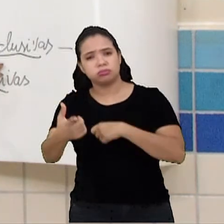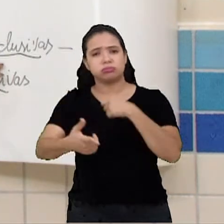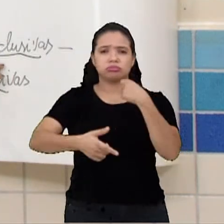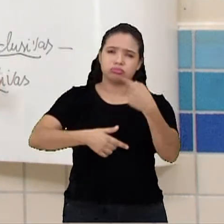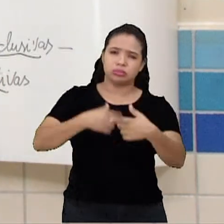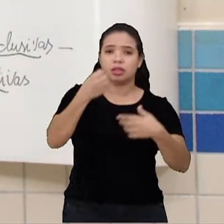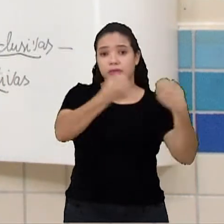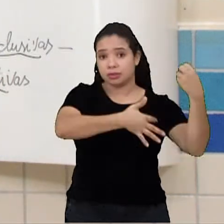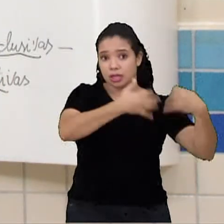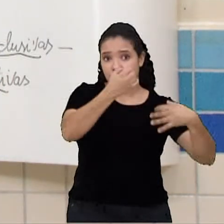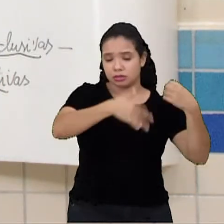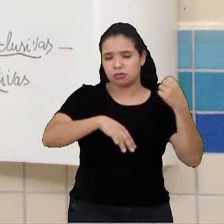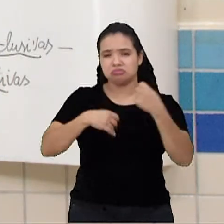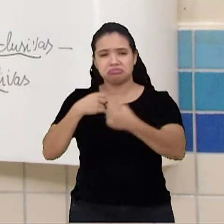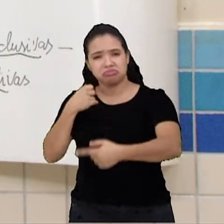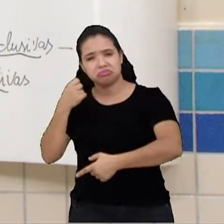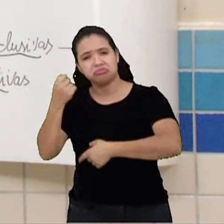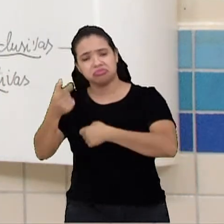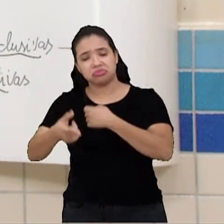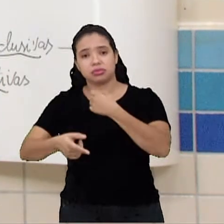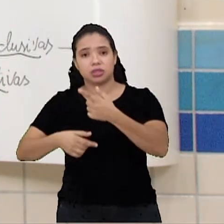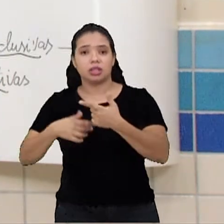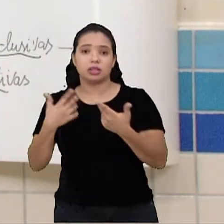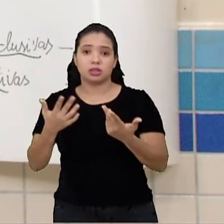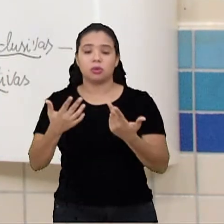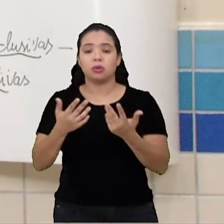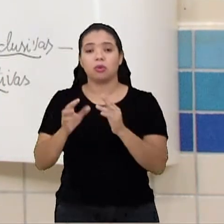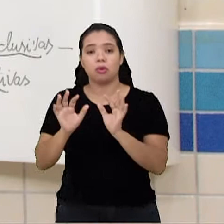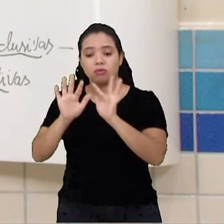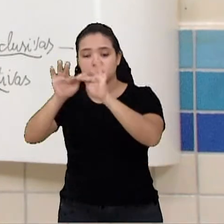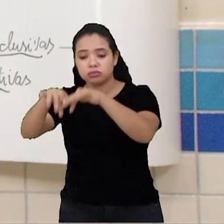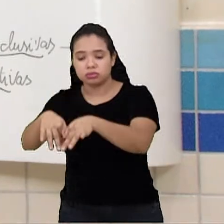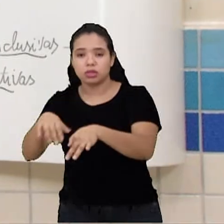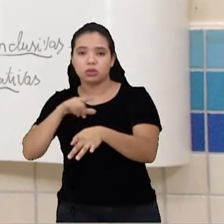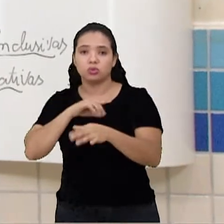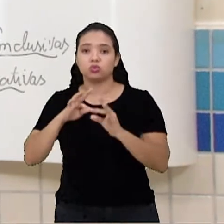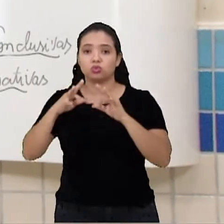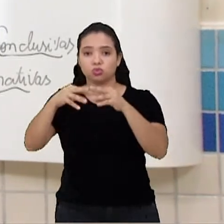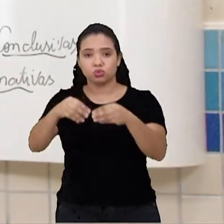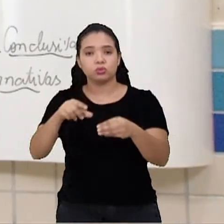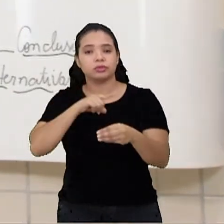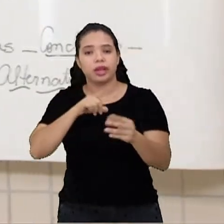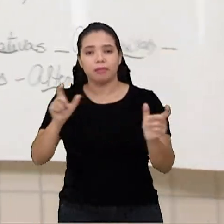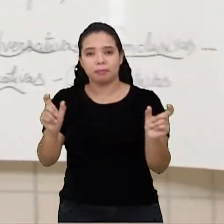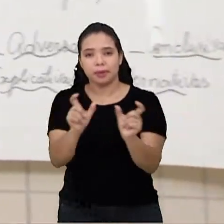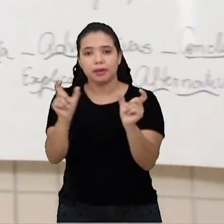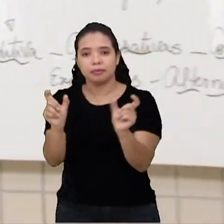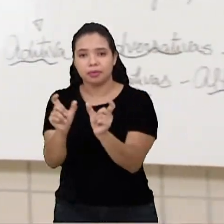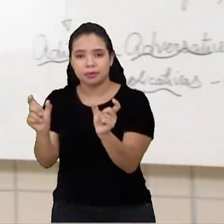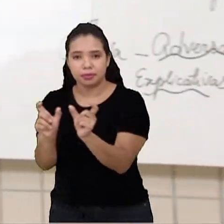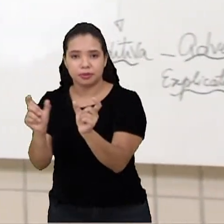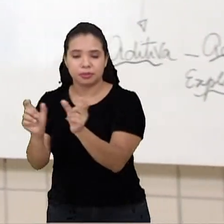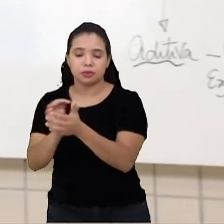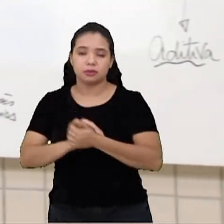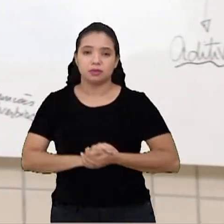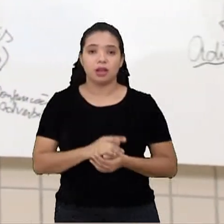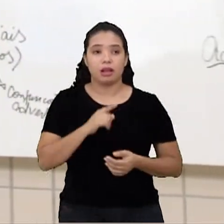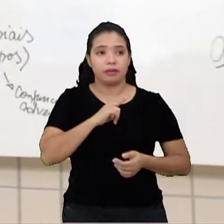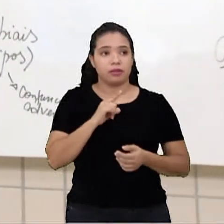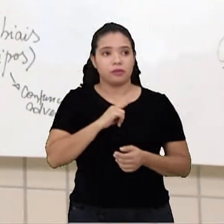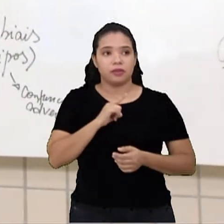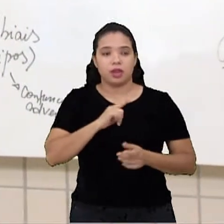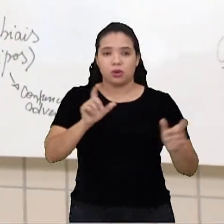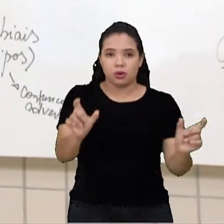exclusão, conclusivas, uma conclusão, e todas elas têm conjunções, tá? Aí eu tenho um período composto